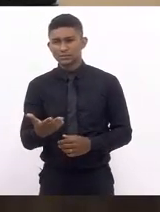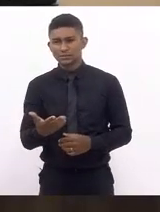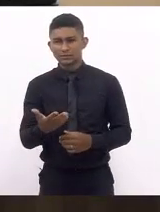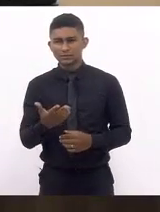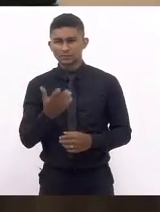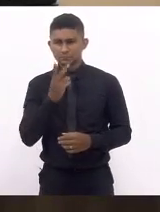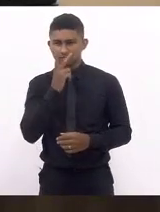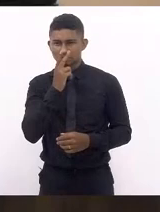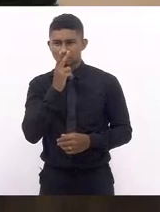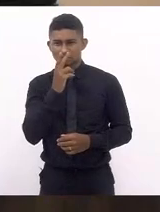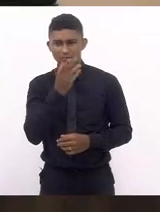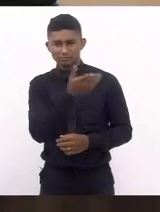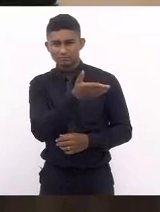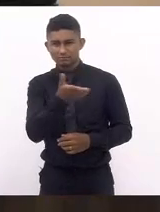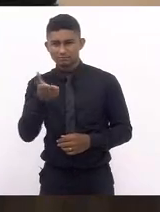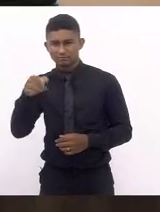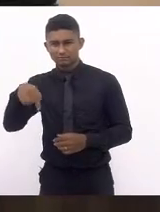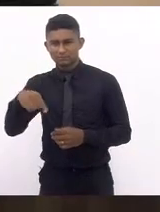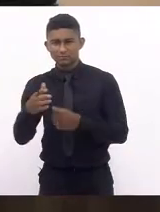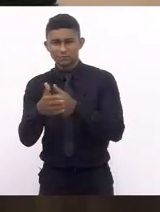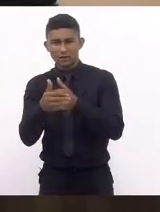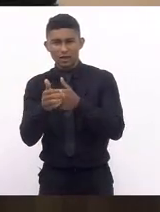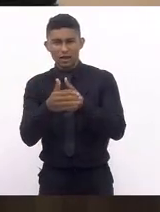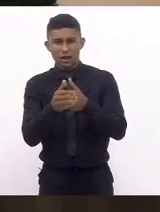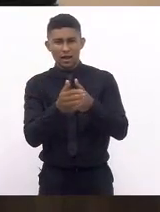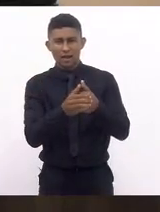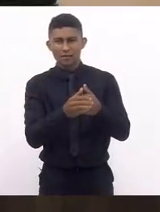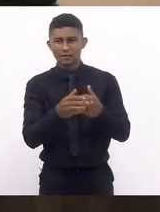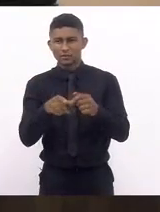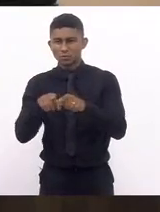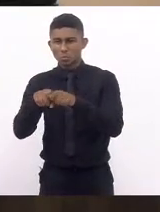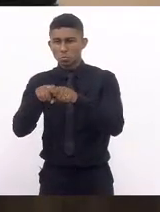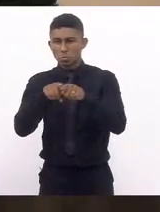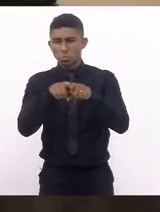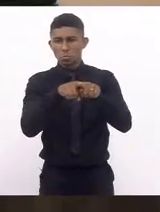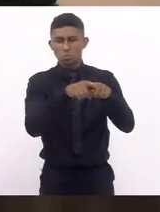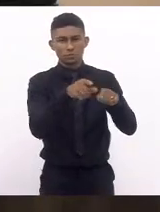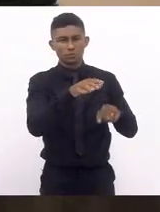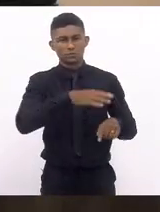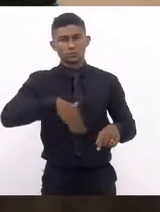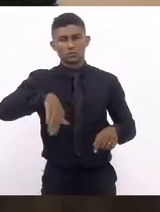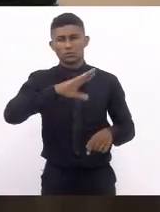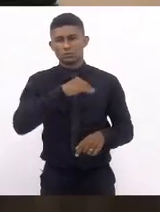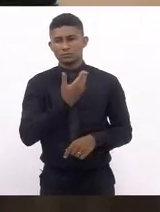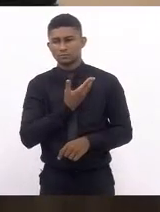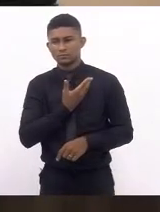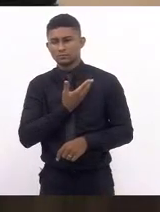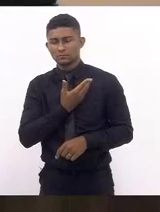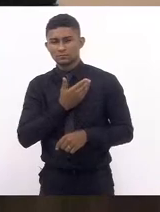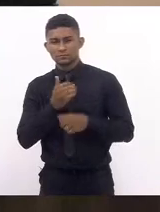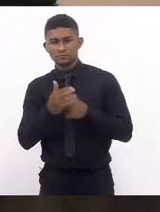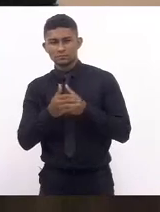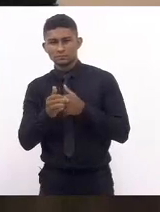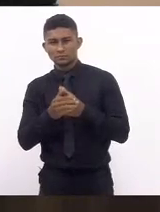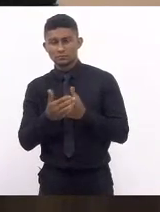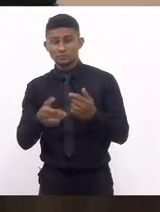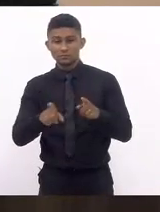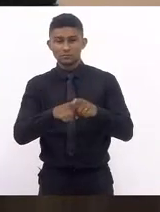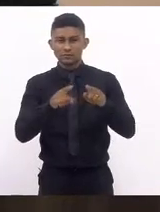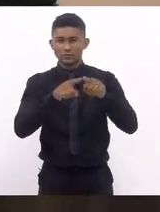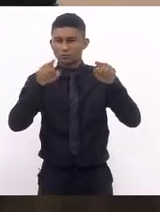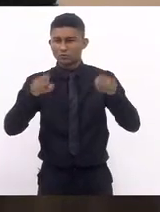sabe A fraternidade a gentileza dos companheiros e companheiros deputados dos